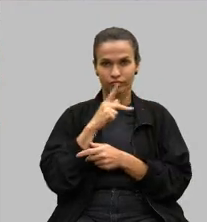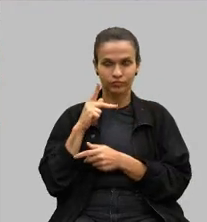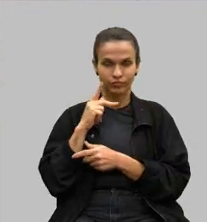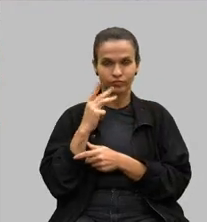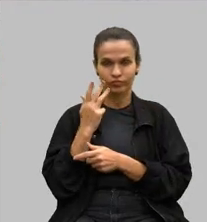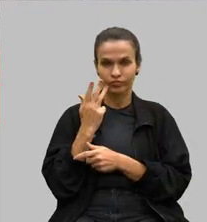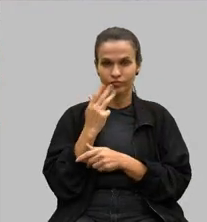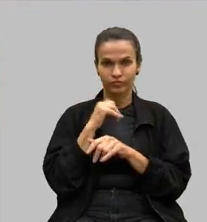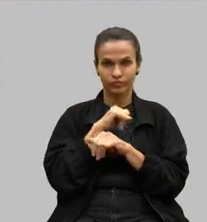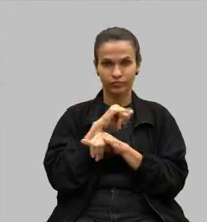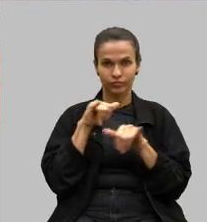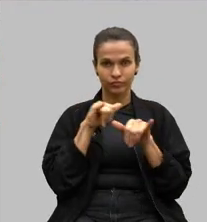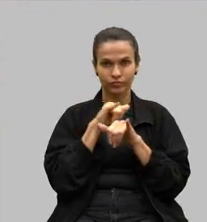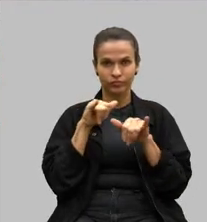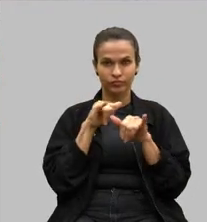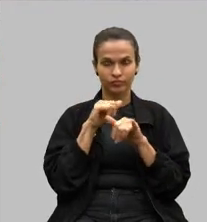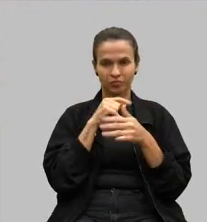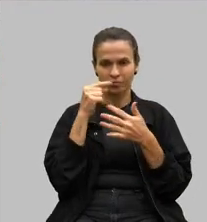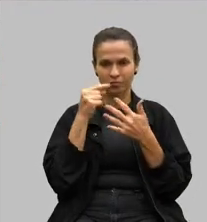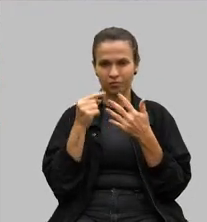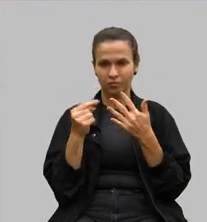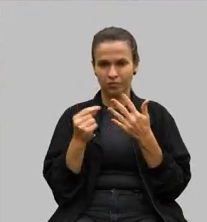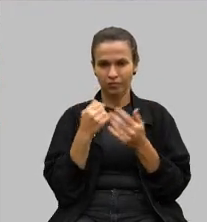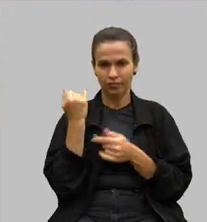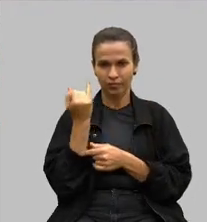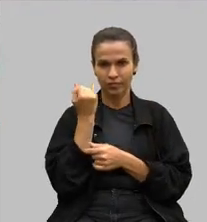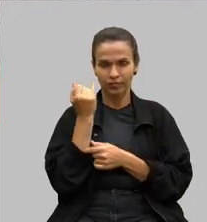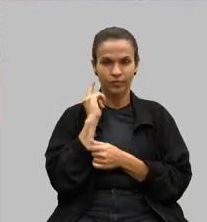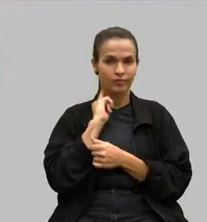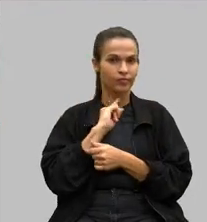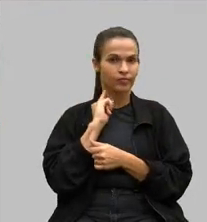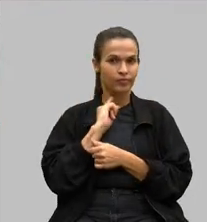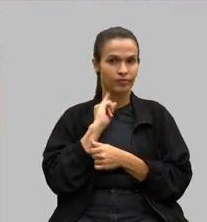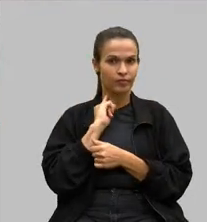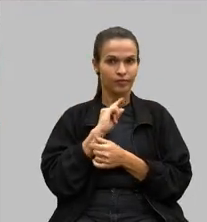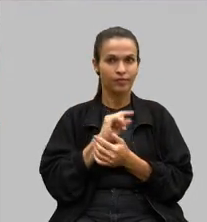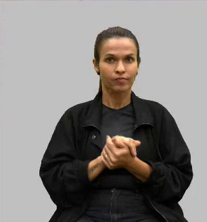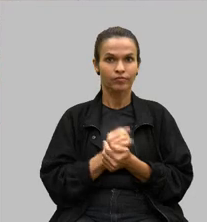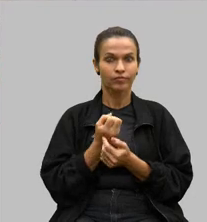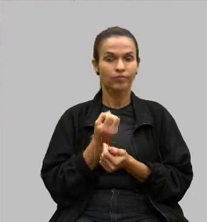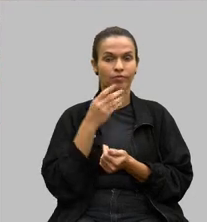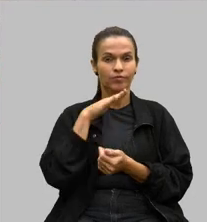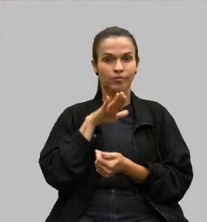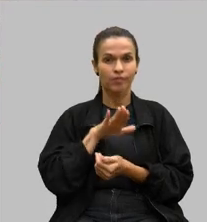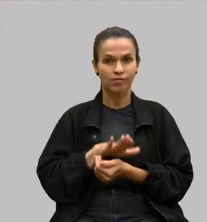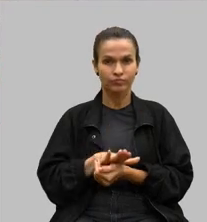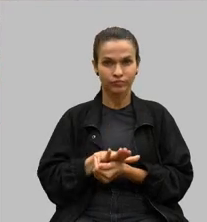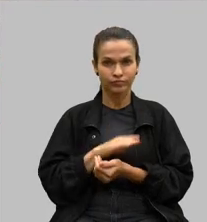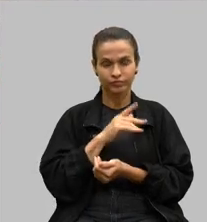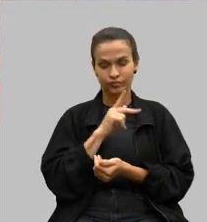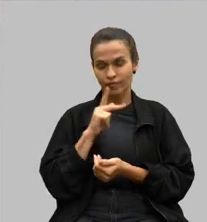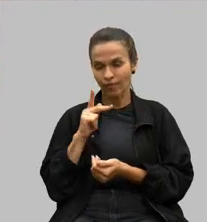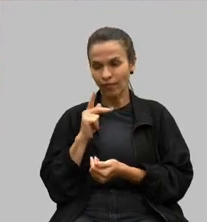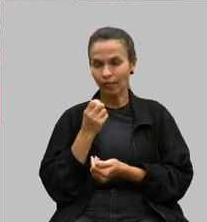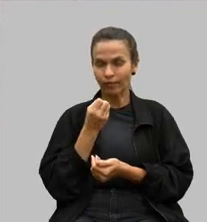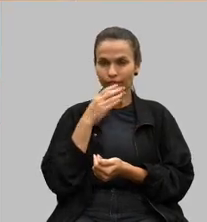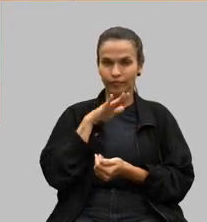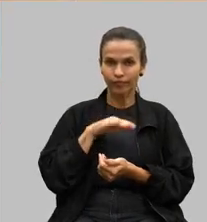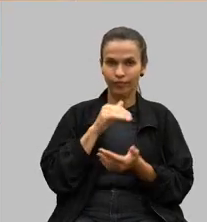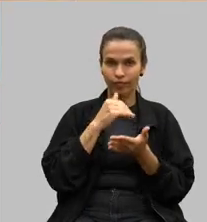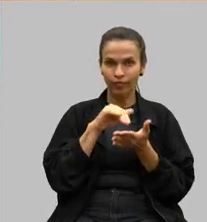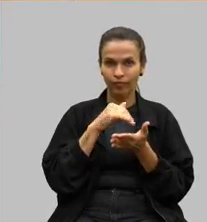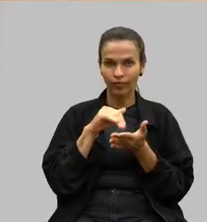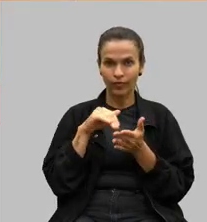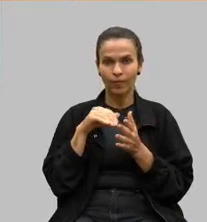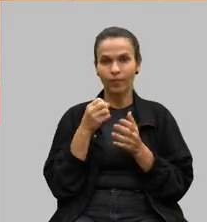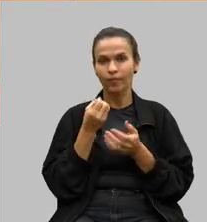anunciando questões importantíssimas para Minas Gerais então Presidente Boa tarde Boa tarde secretário Boa tarde a toda a